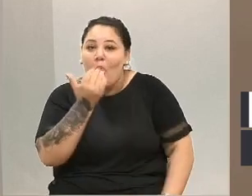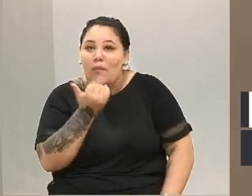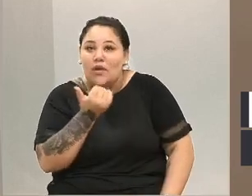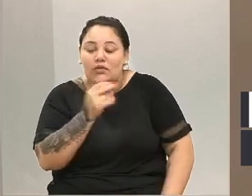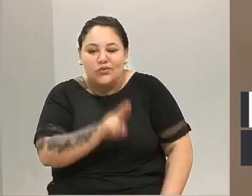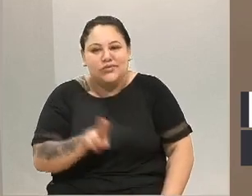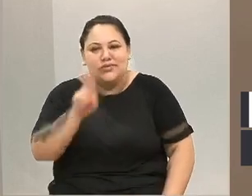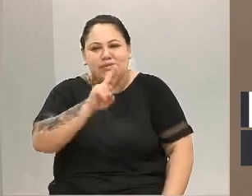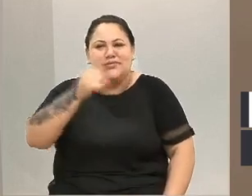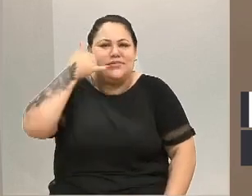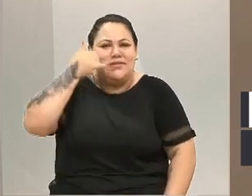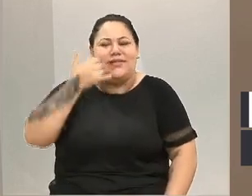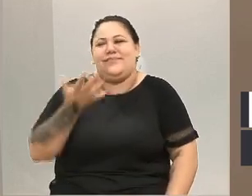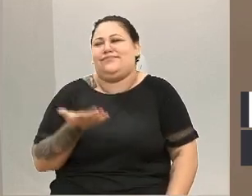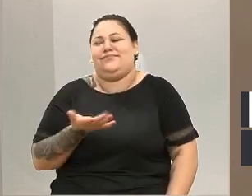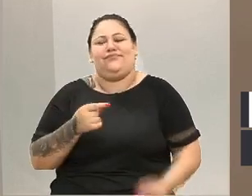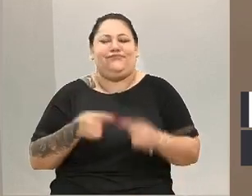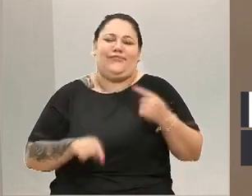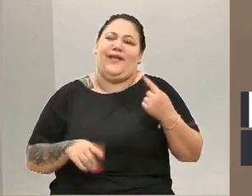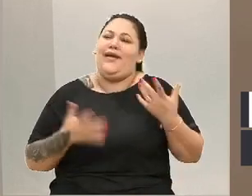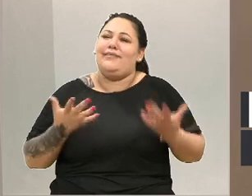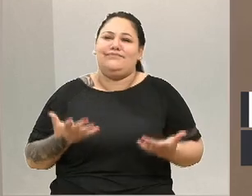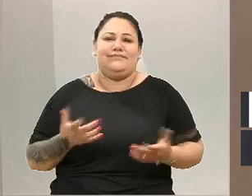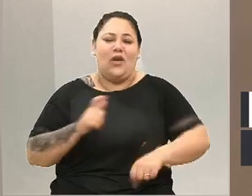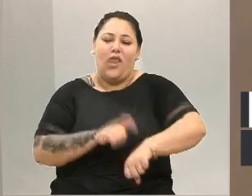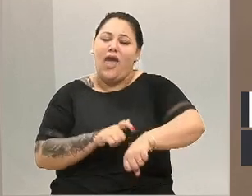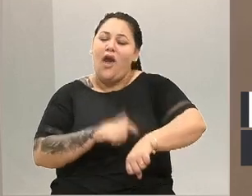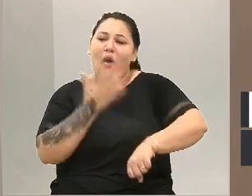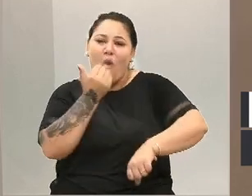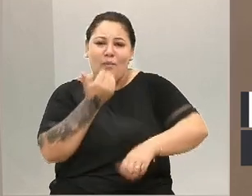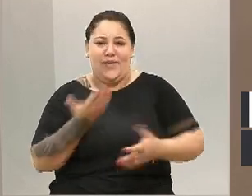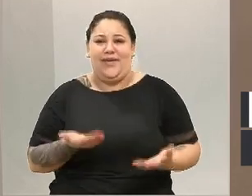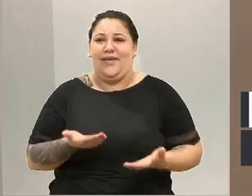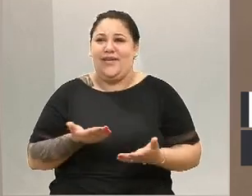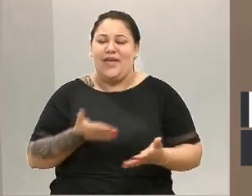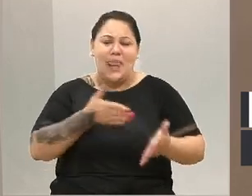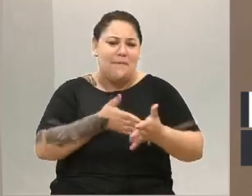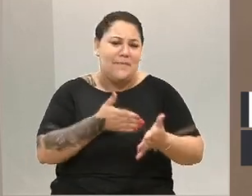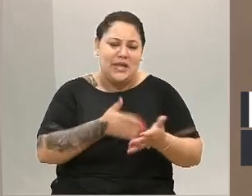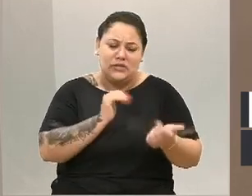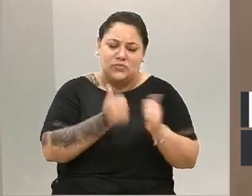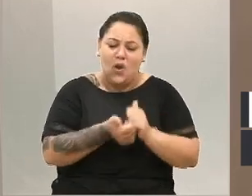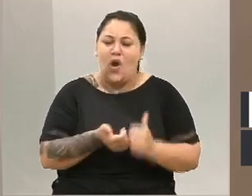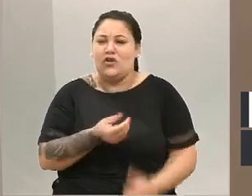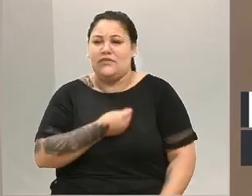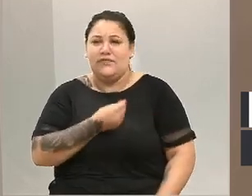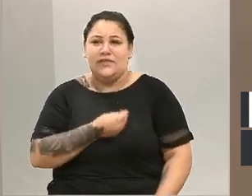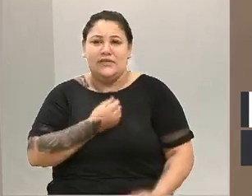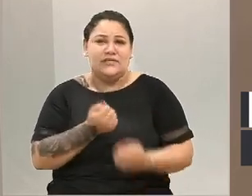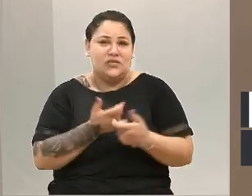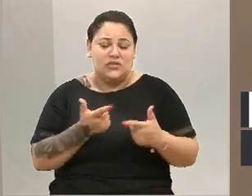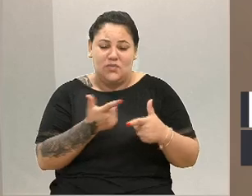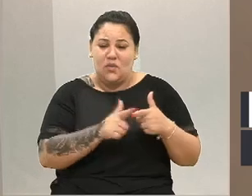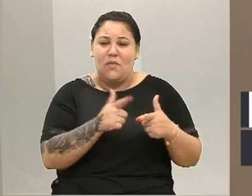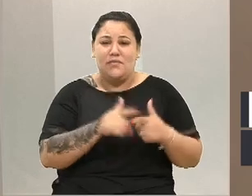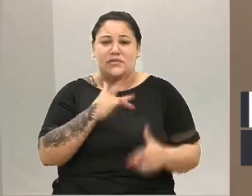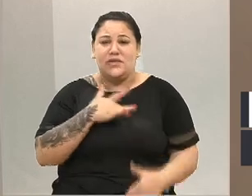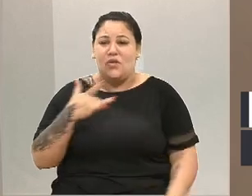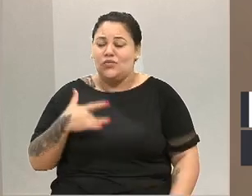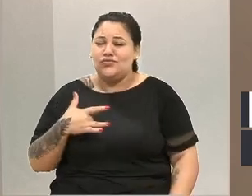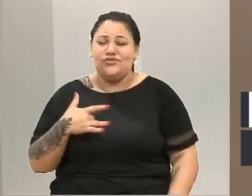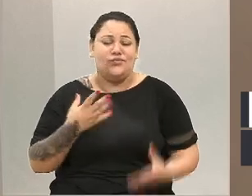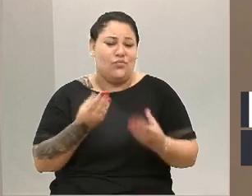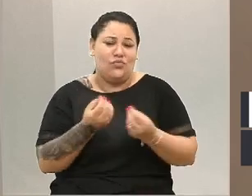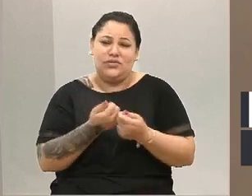usando o celular, na hora do almoço. E limita o esporte, a vida, problema de saúde, etc. Então,